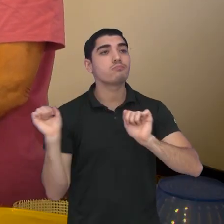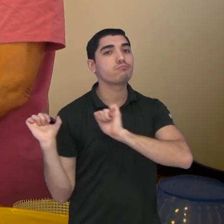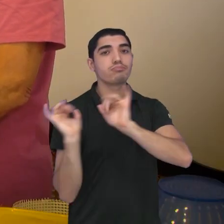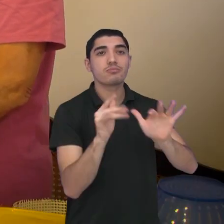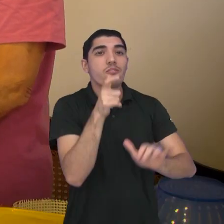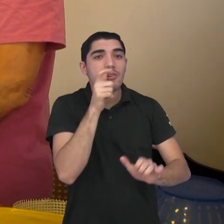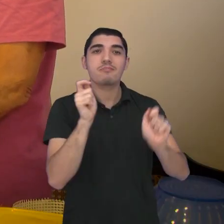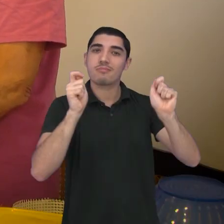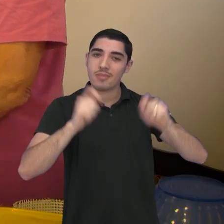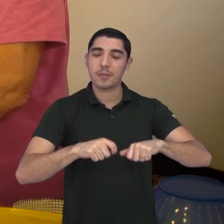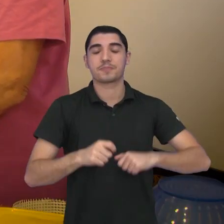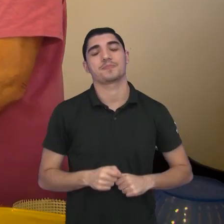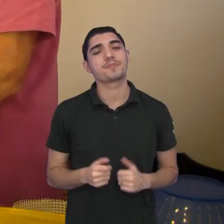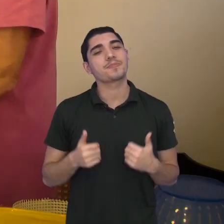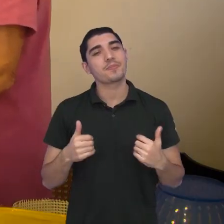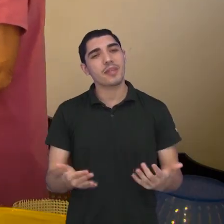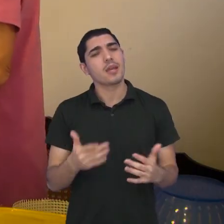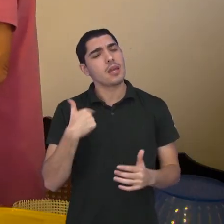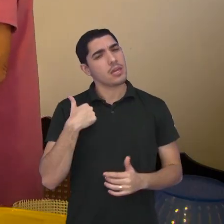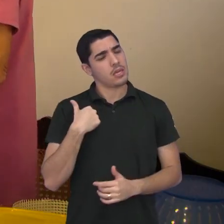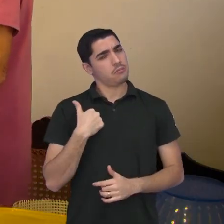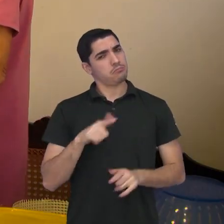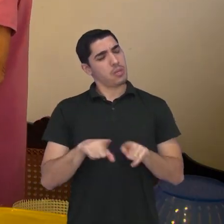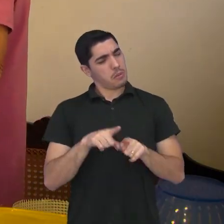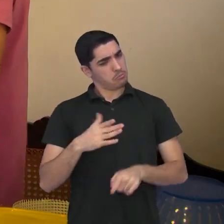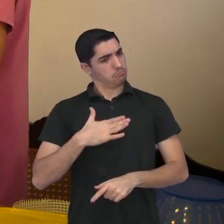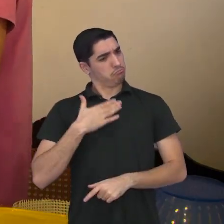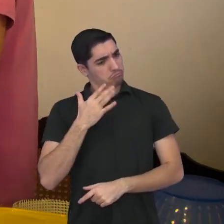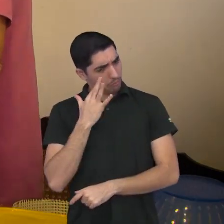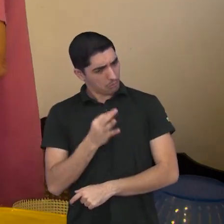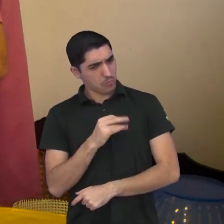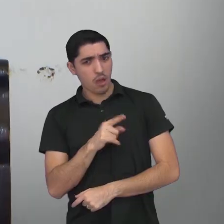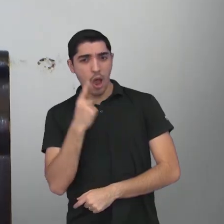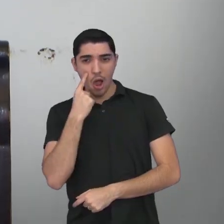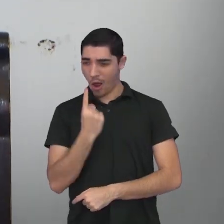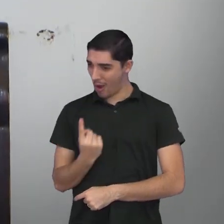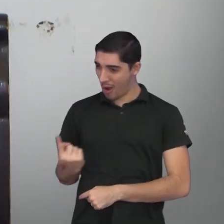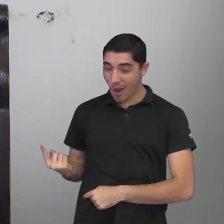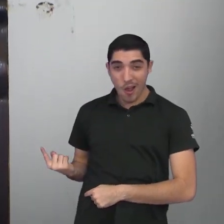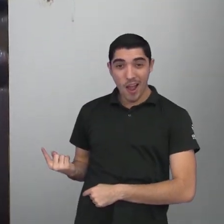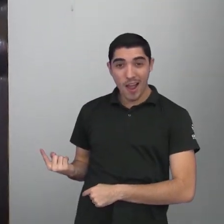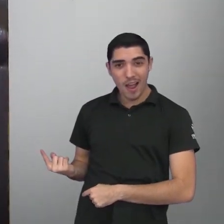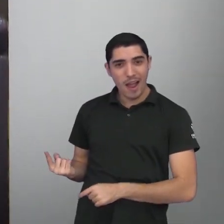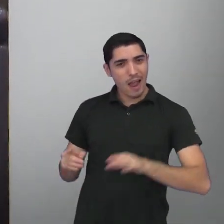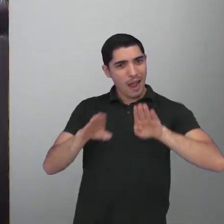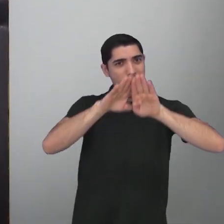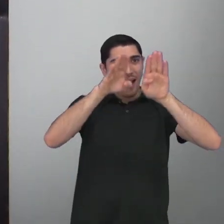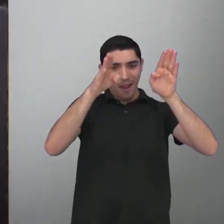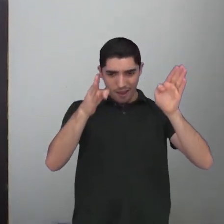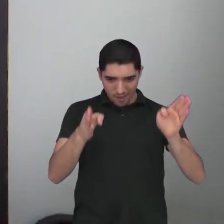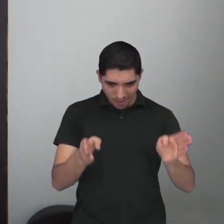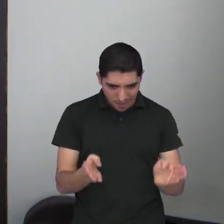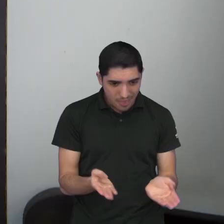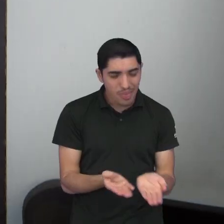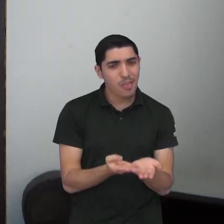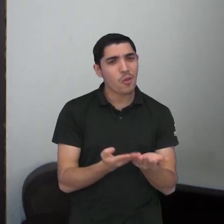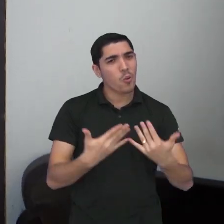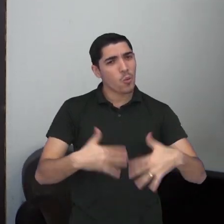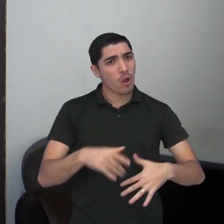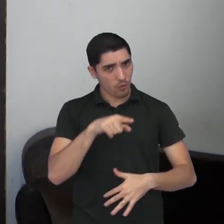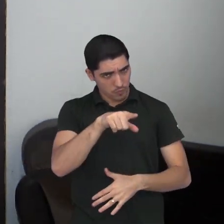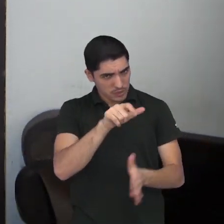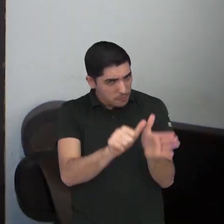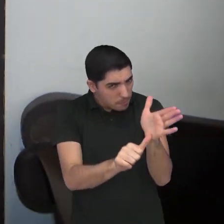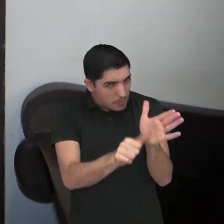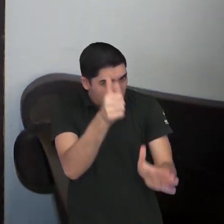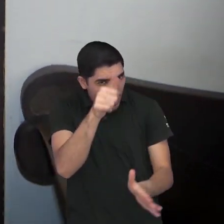coisa me chamou a atenção é essa gamelona aqui atrás. Essa obra aqui é uma das suas primeiras. Foi uma